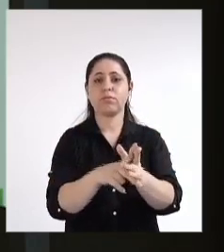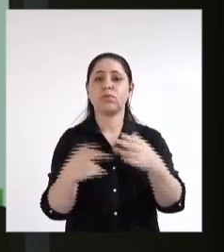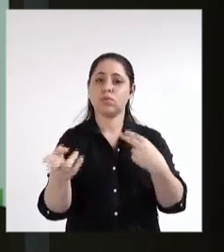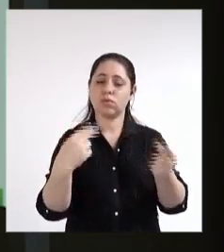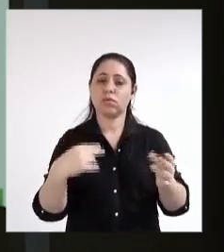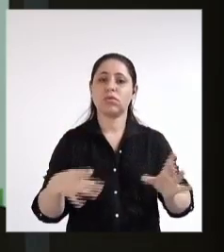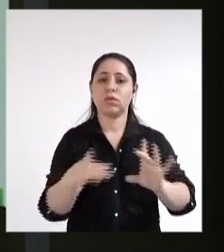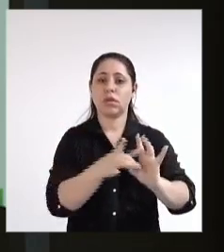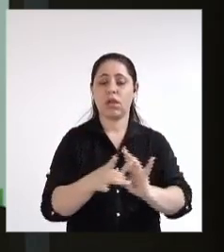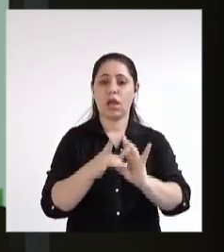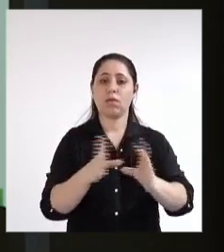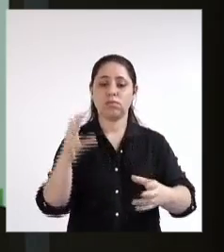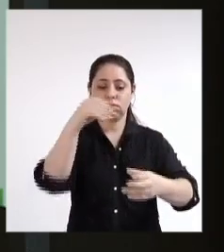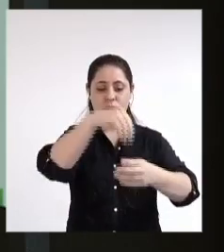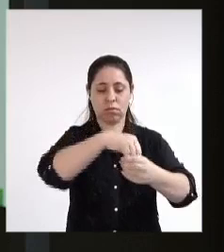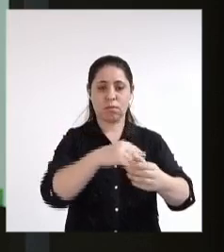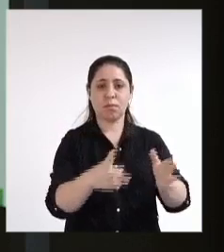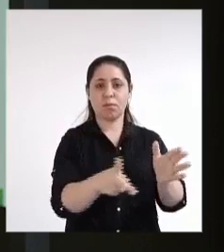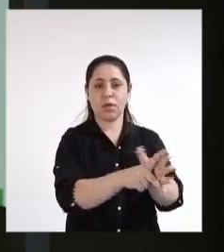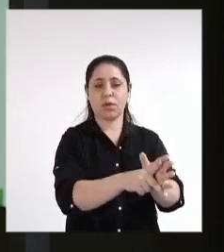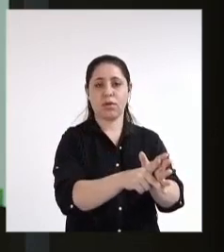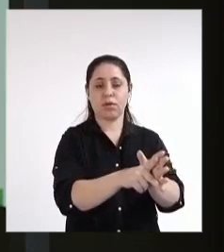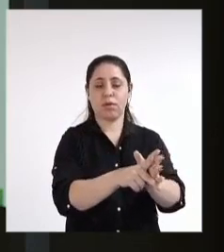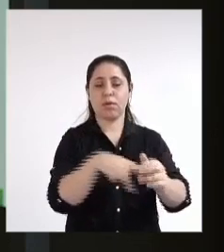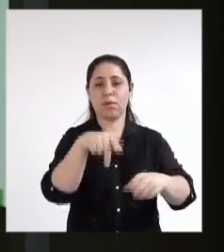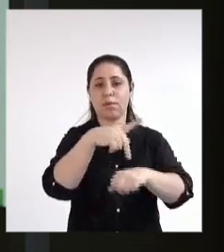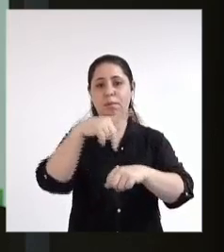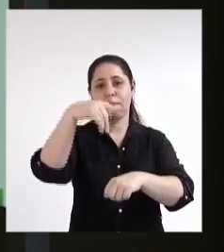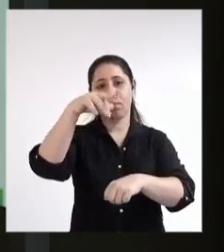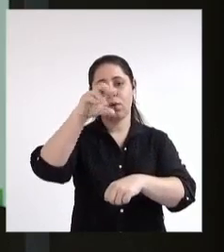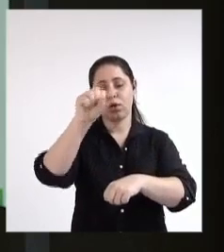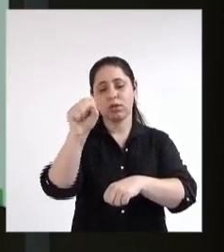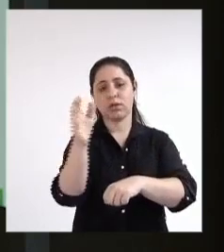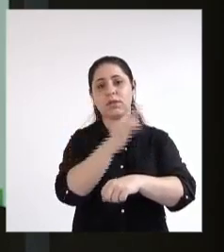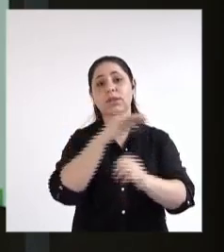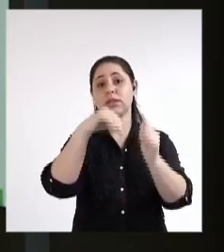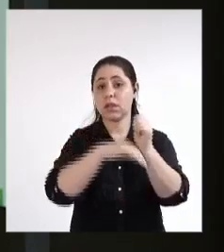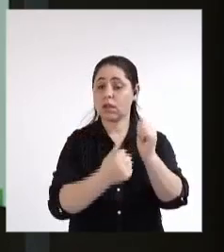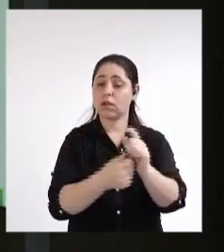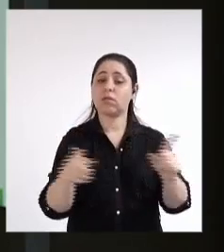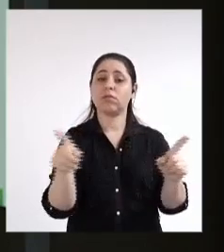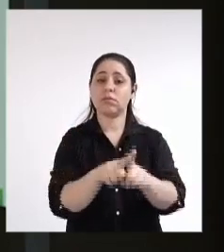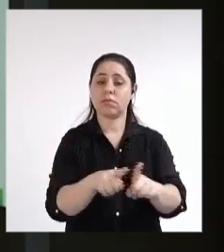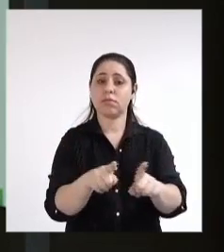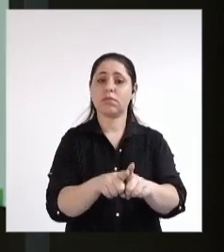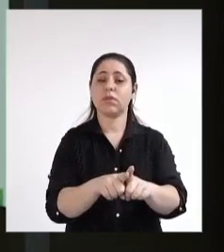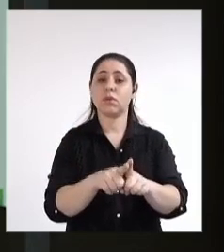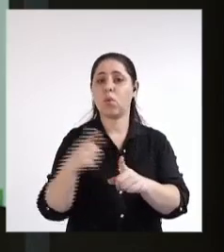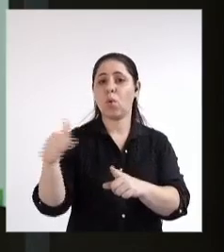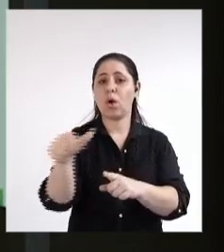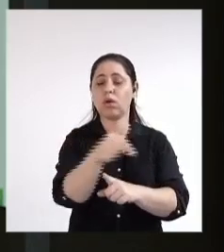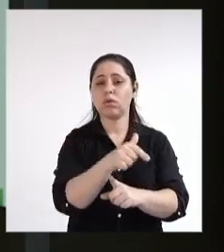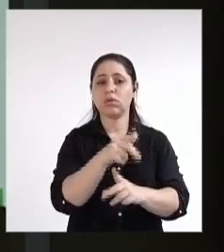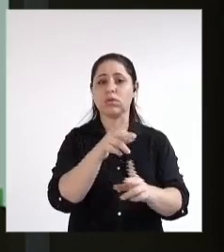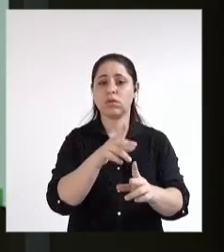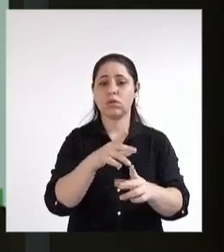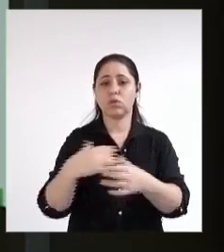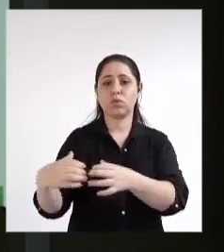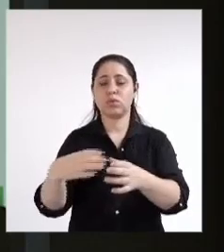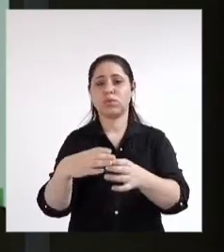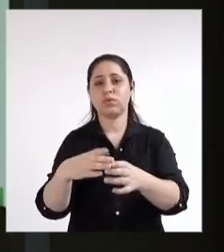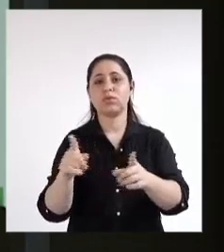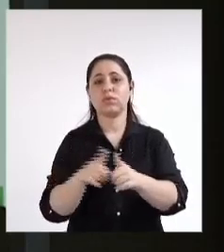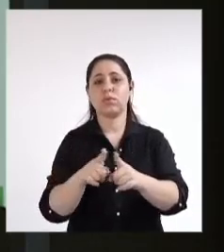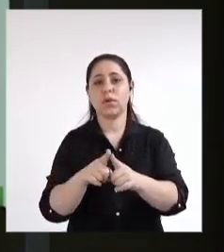são ligadas a esse núcleo que o passado do próprio parque estadual matas do segredo e uma outra unidade que trabalha com as unidades do interior e e o combate a